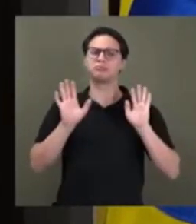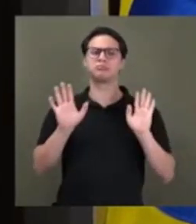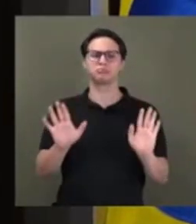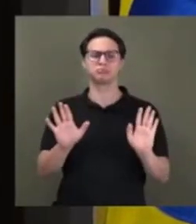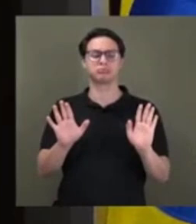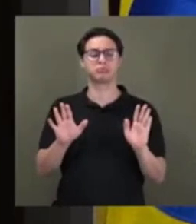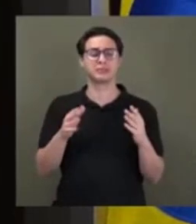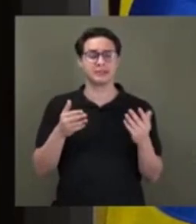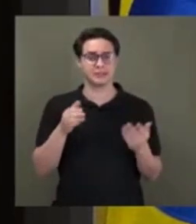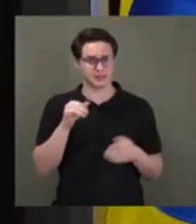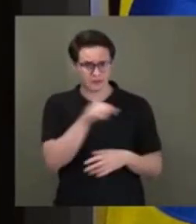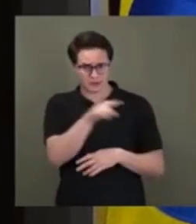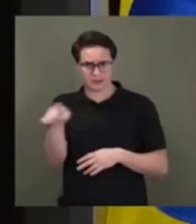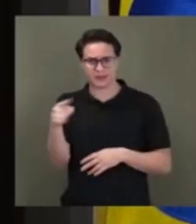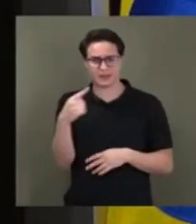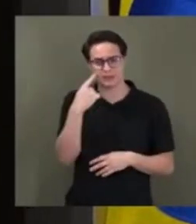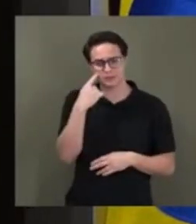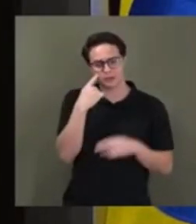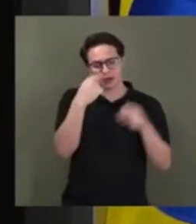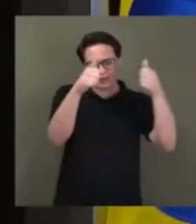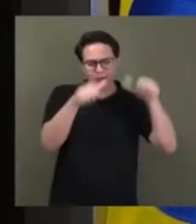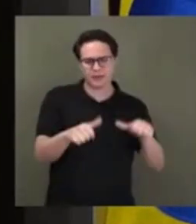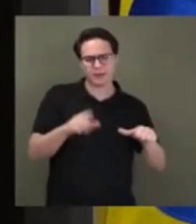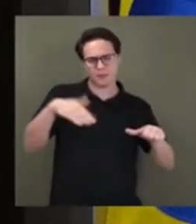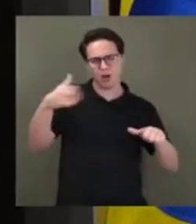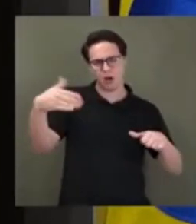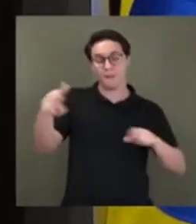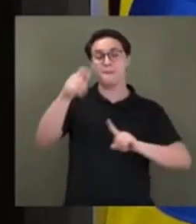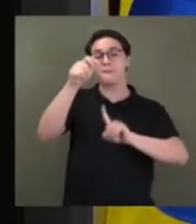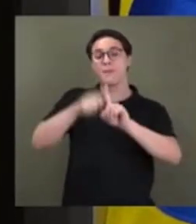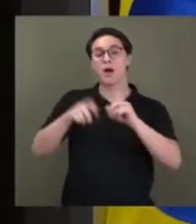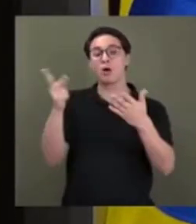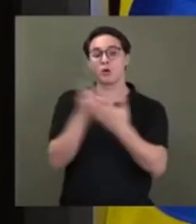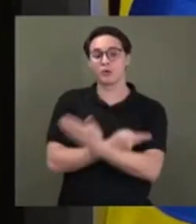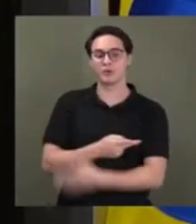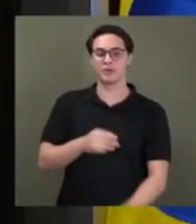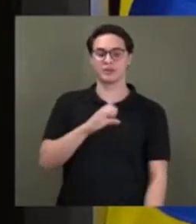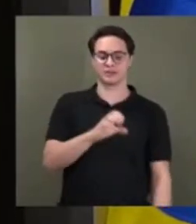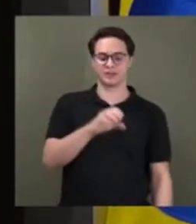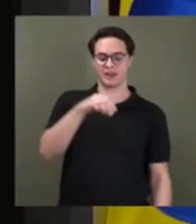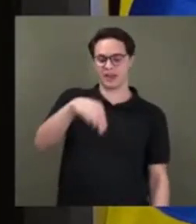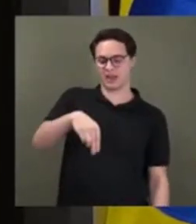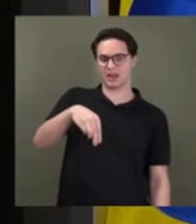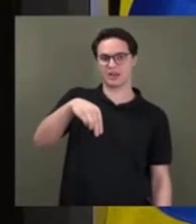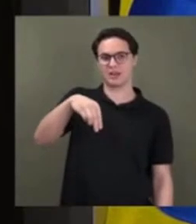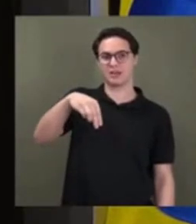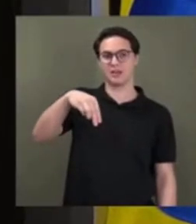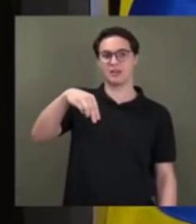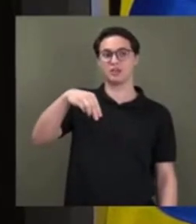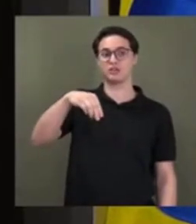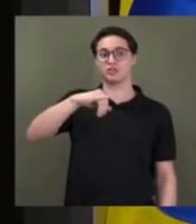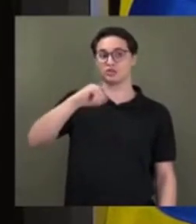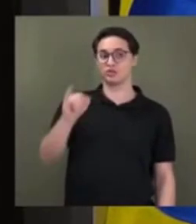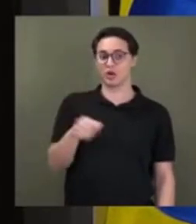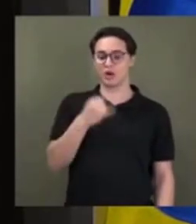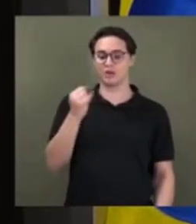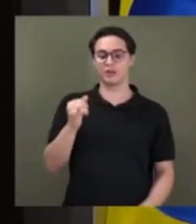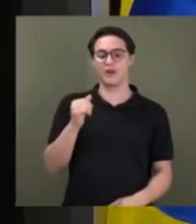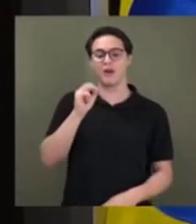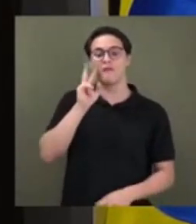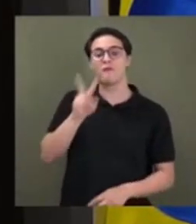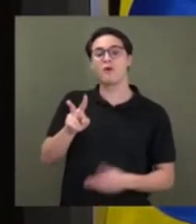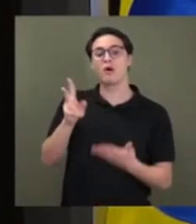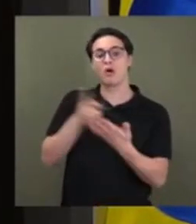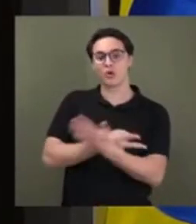apreciando um caso concreto, meses depois, o Conselho Nacional de Justiça se viu diante da seguinte situação: era